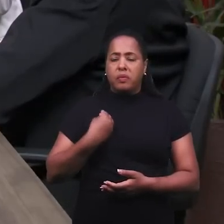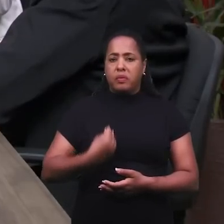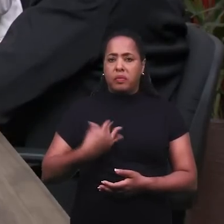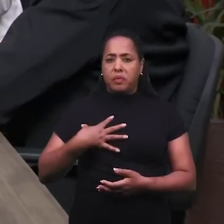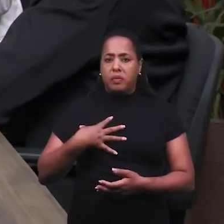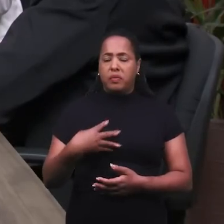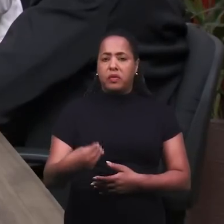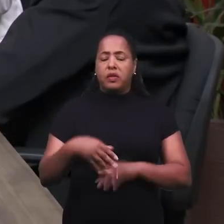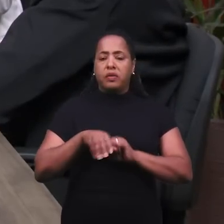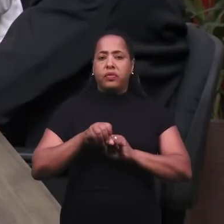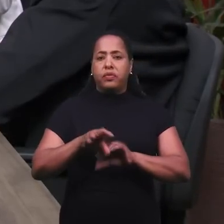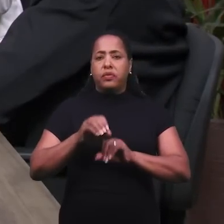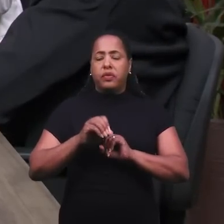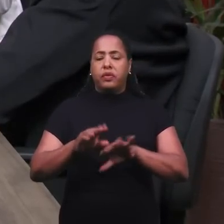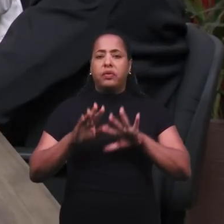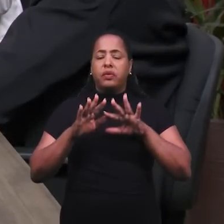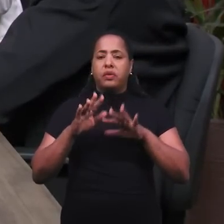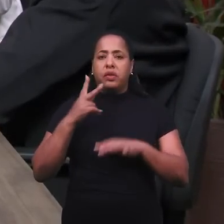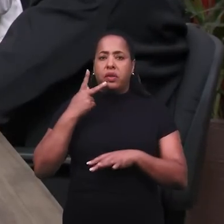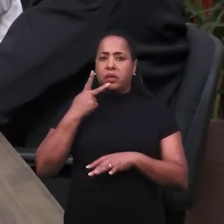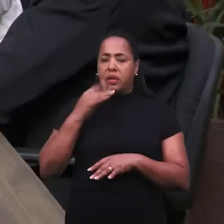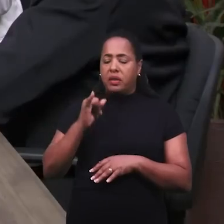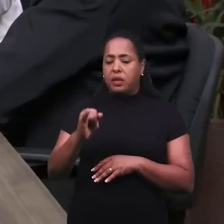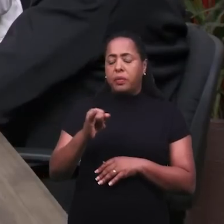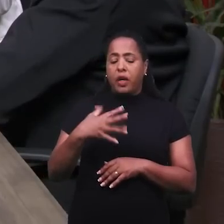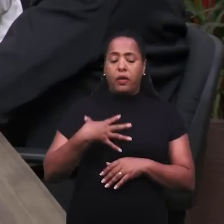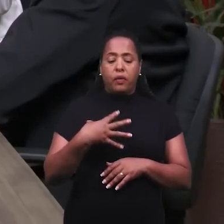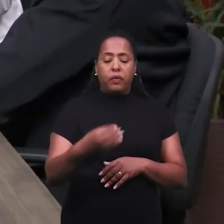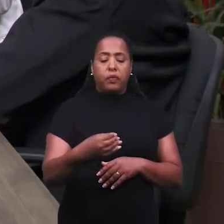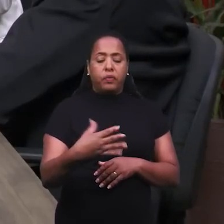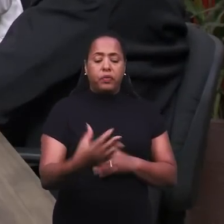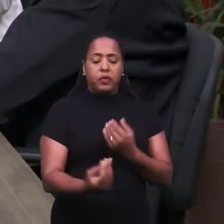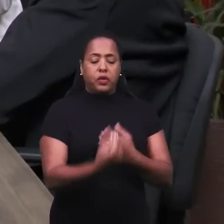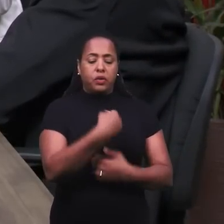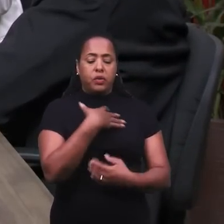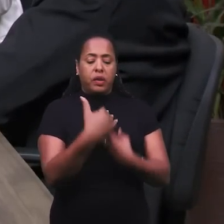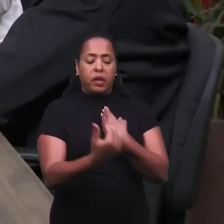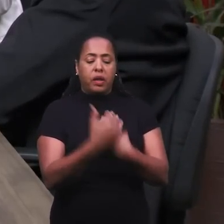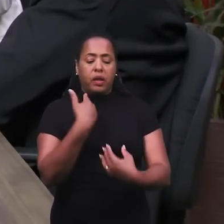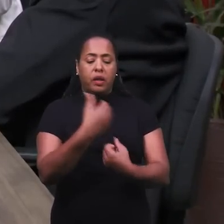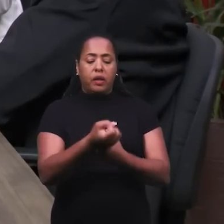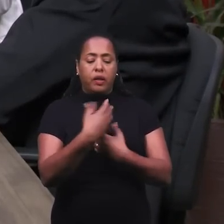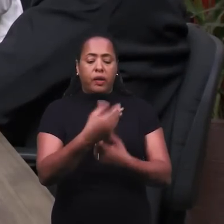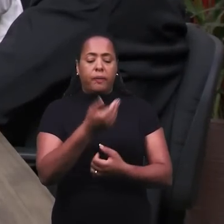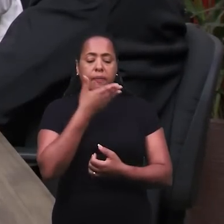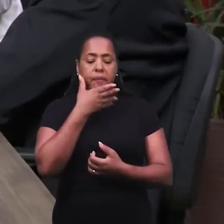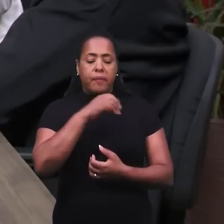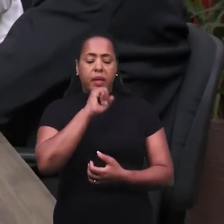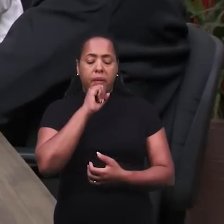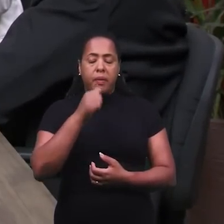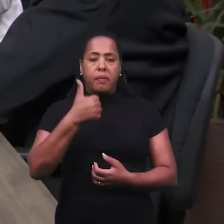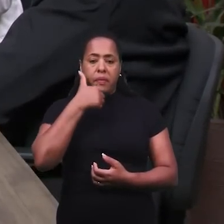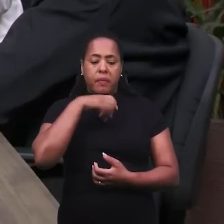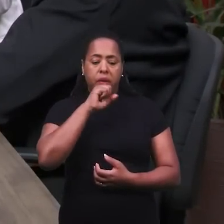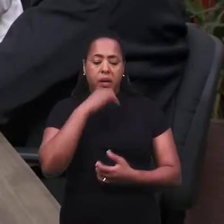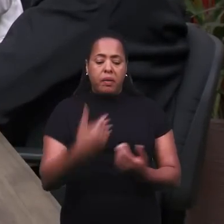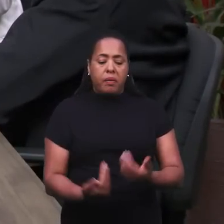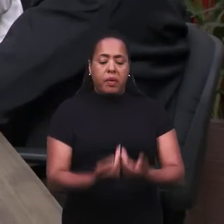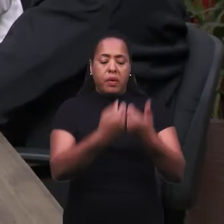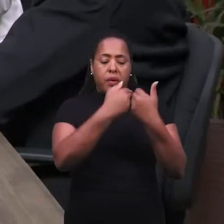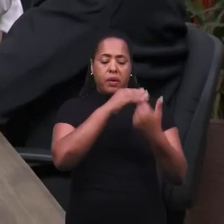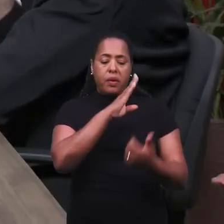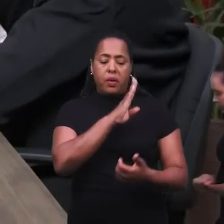desse ensino dos pais. Fala assim, ó, filho meu, guarda a instrução do teu pai, o ensinamento da tua mãe, coloca no